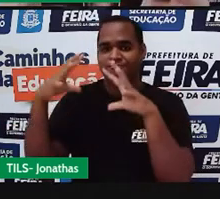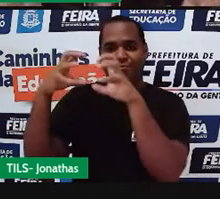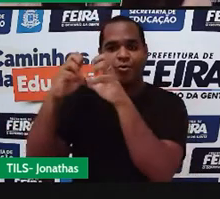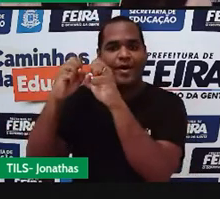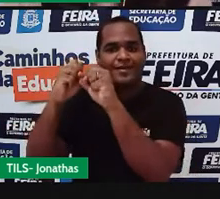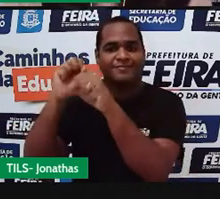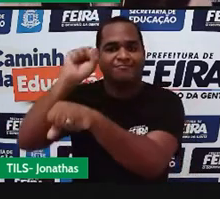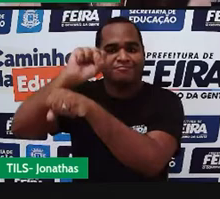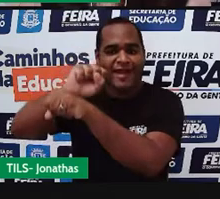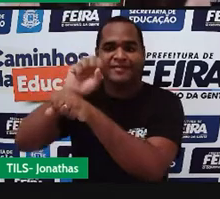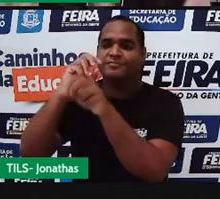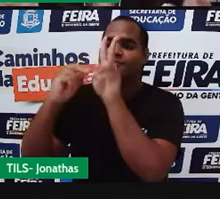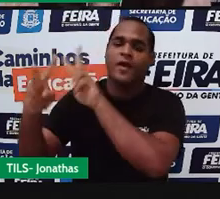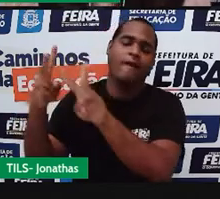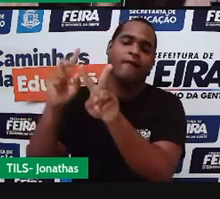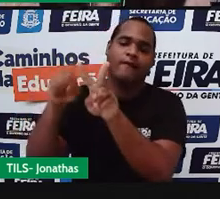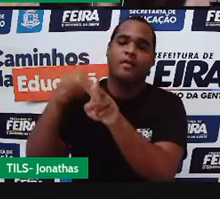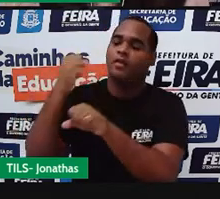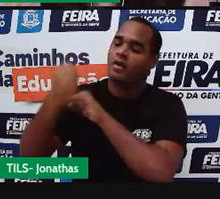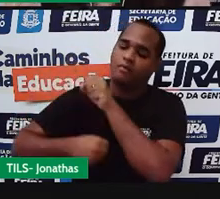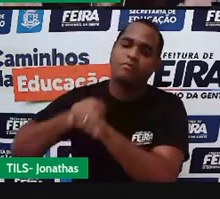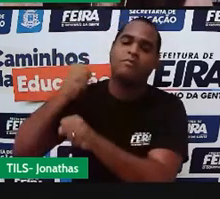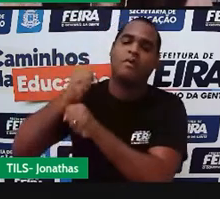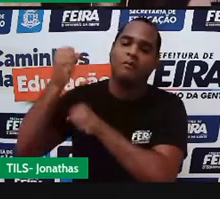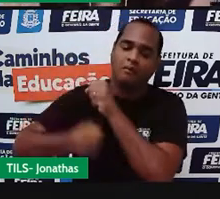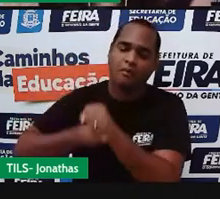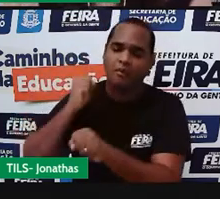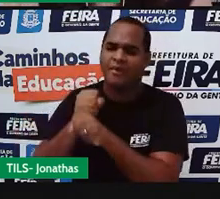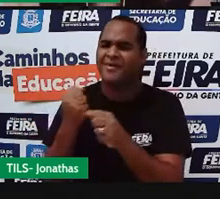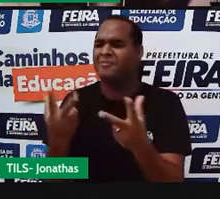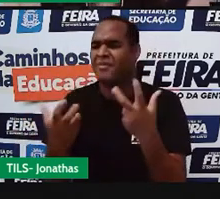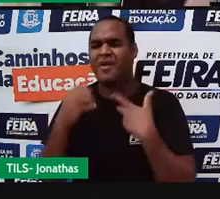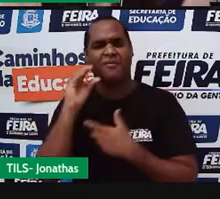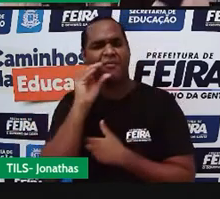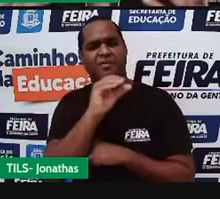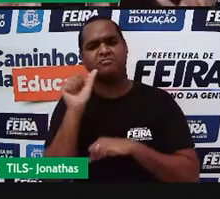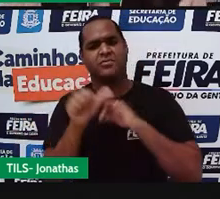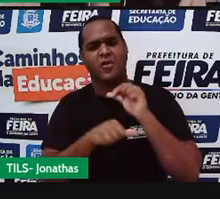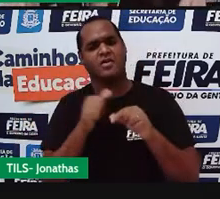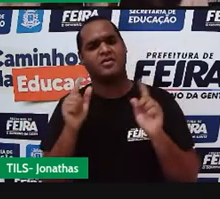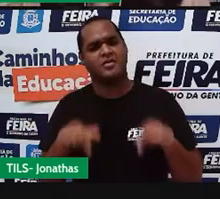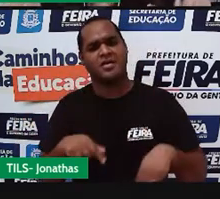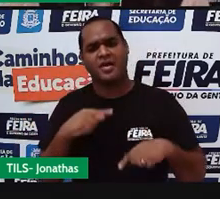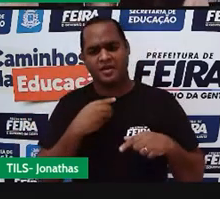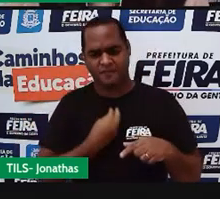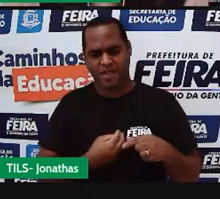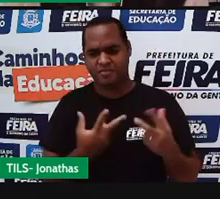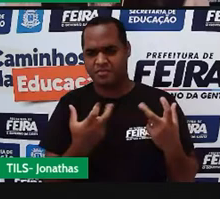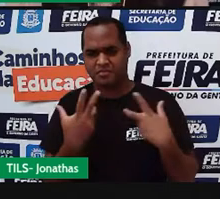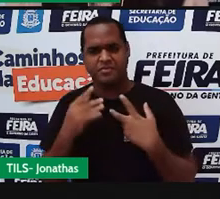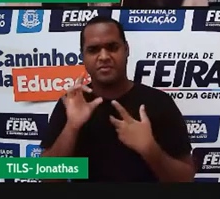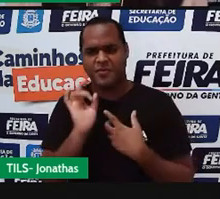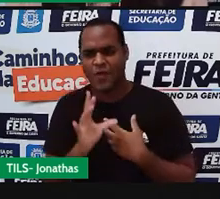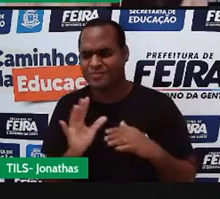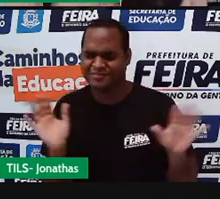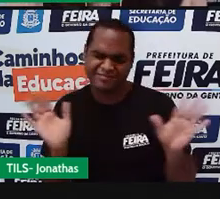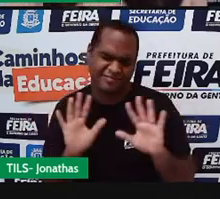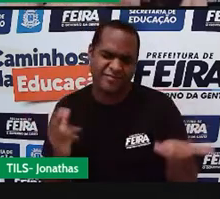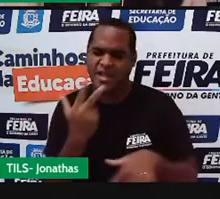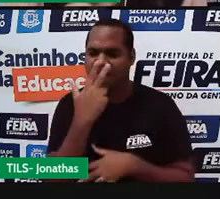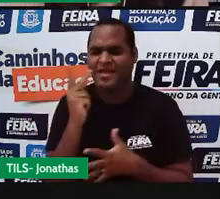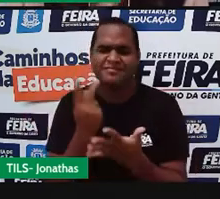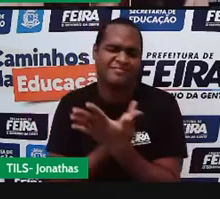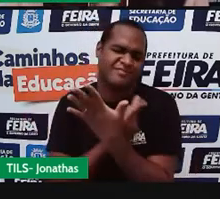atmosfera então a cada ano que passa a gente consegue perceber que tá ficando mais quente e não é só a gente perceber que tá ficando mais